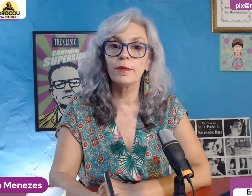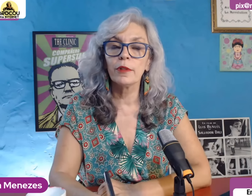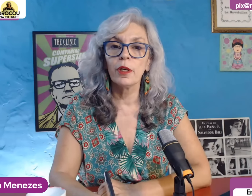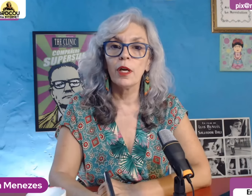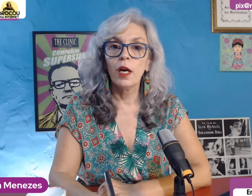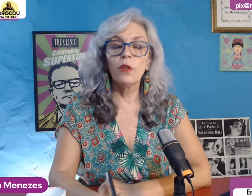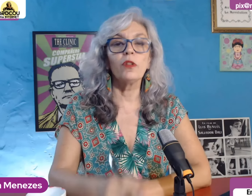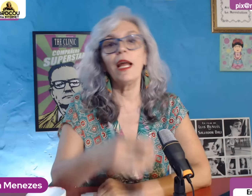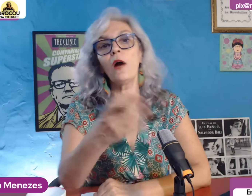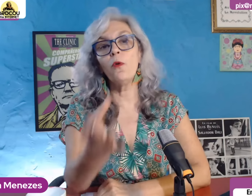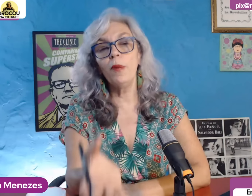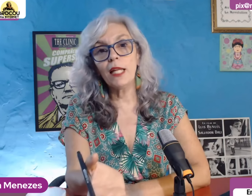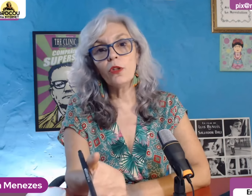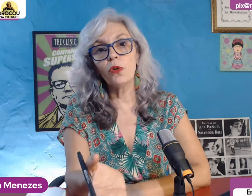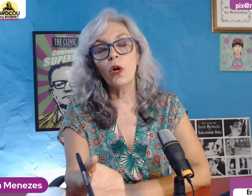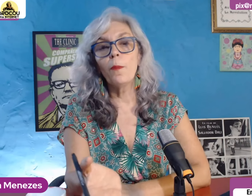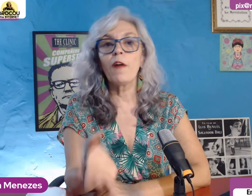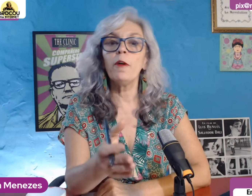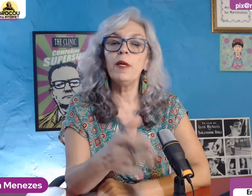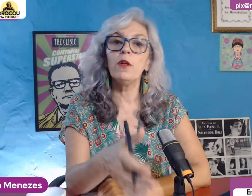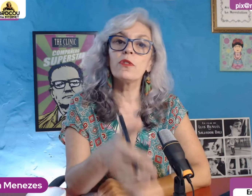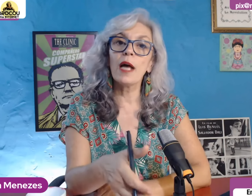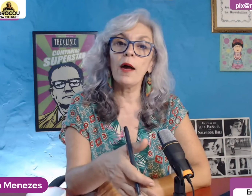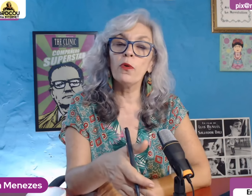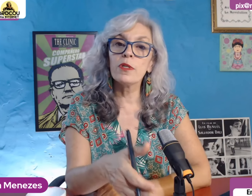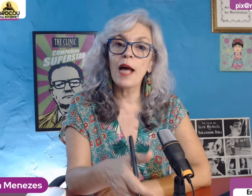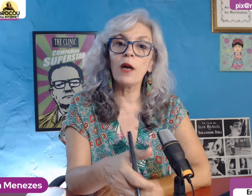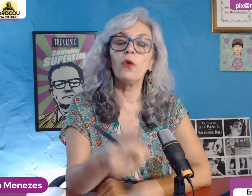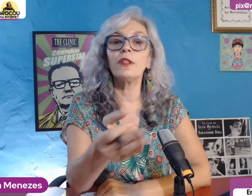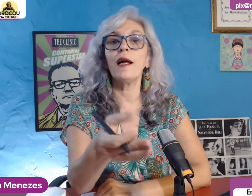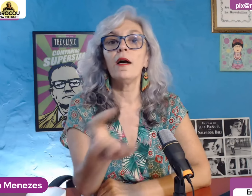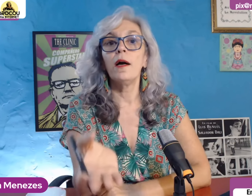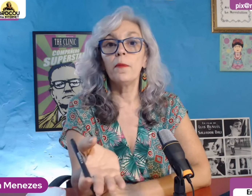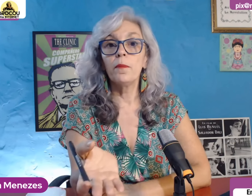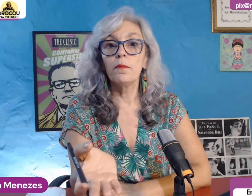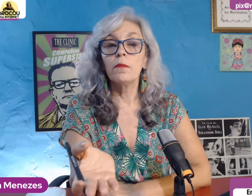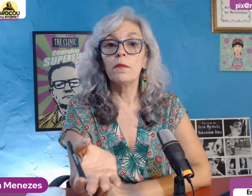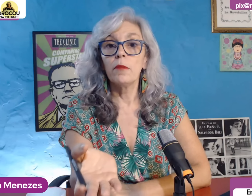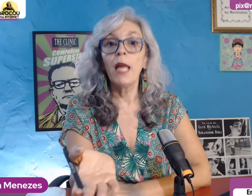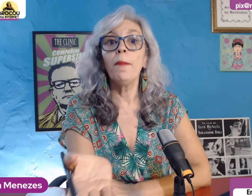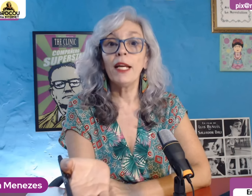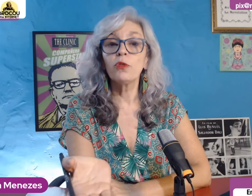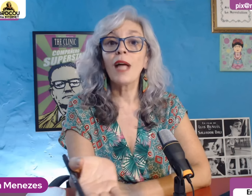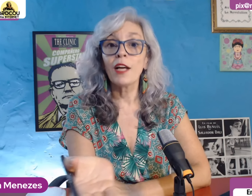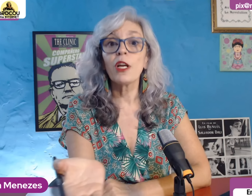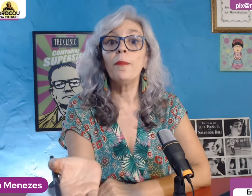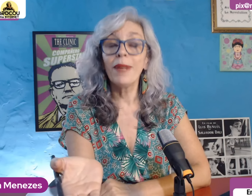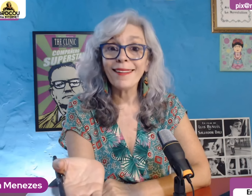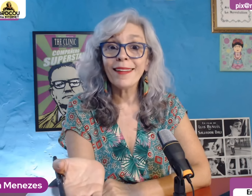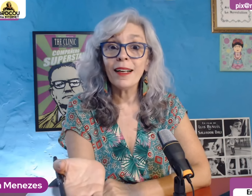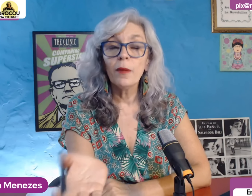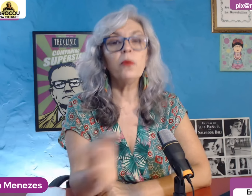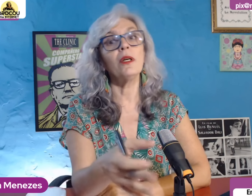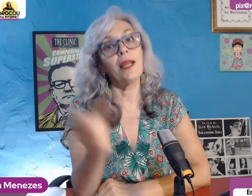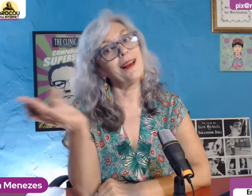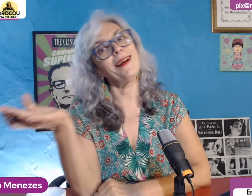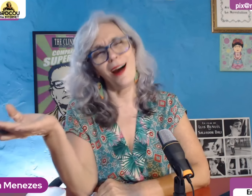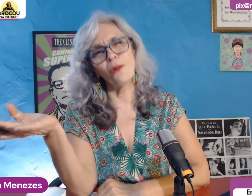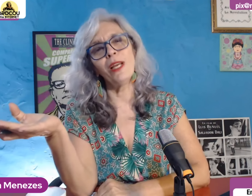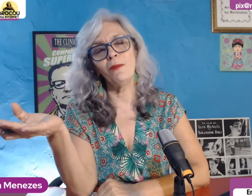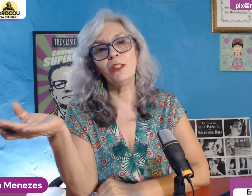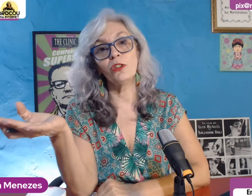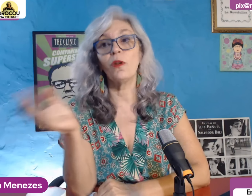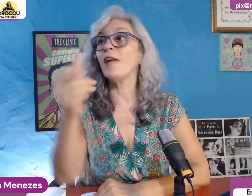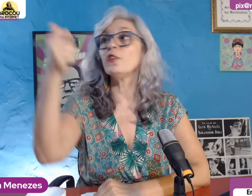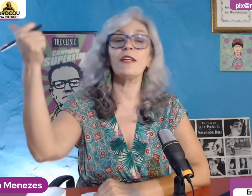ministro? Não tem argumento para a família usar contra remédio tarja preta, porque é